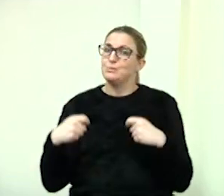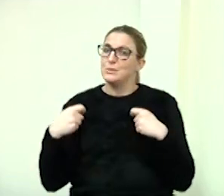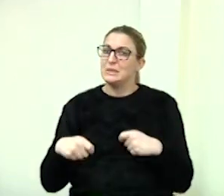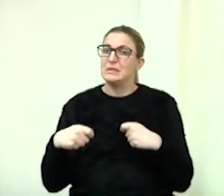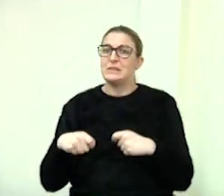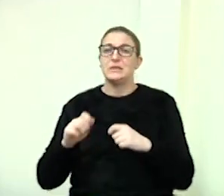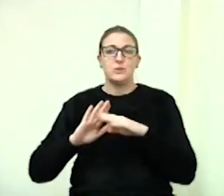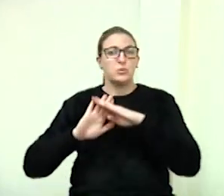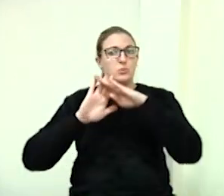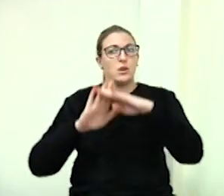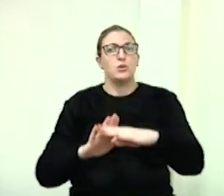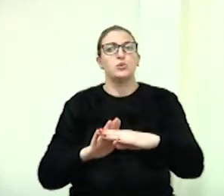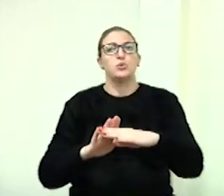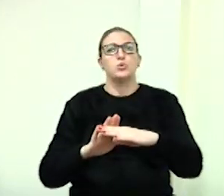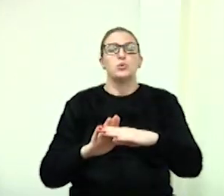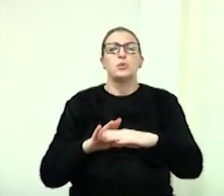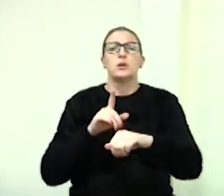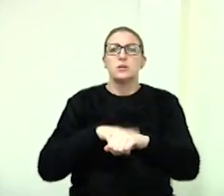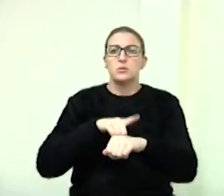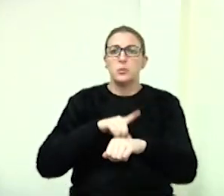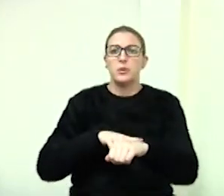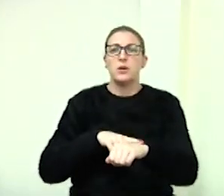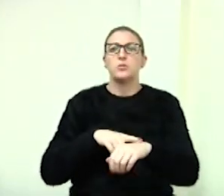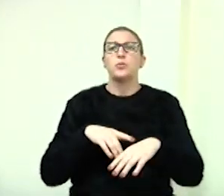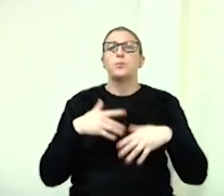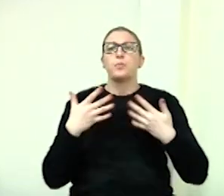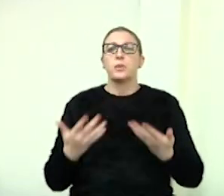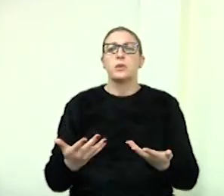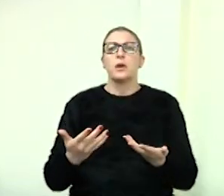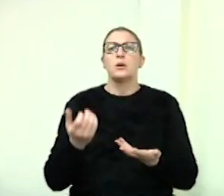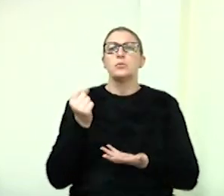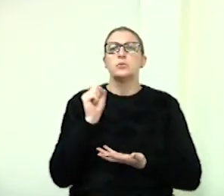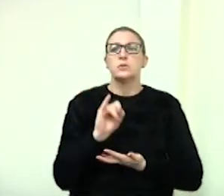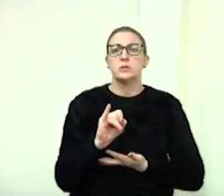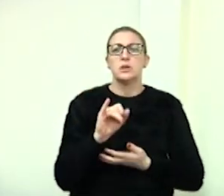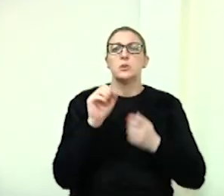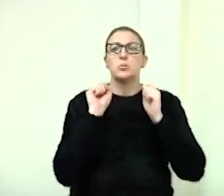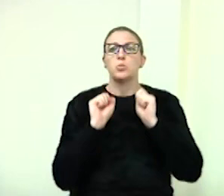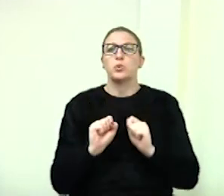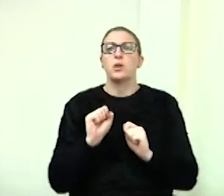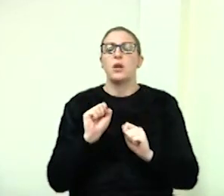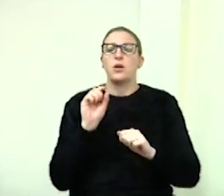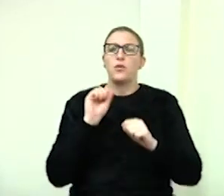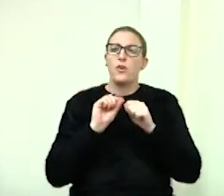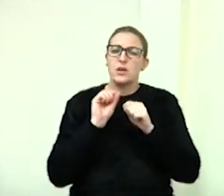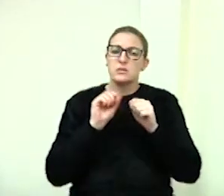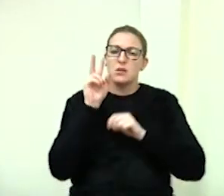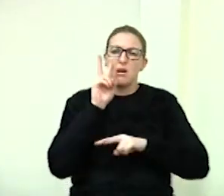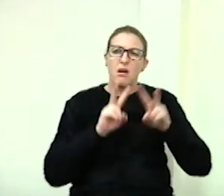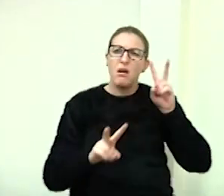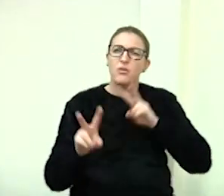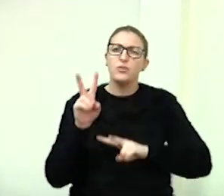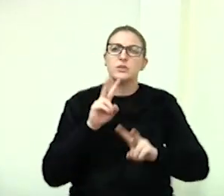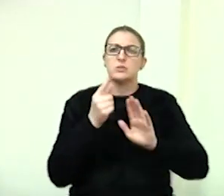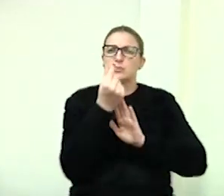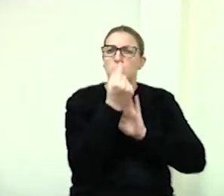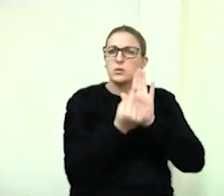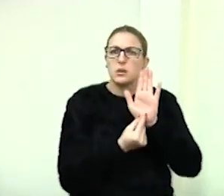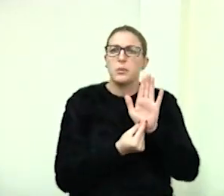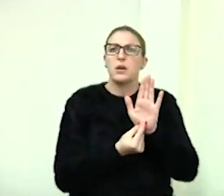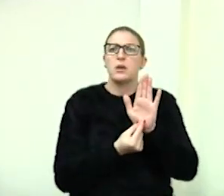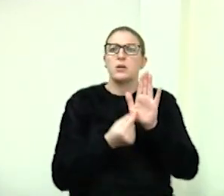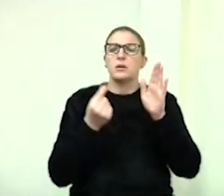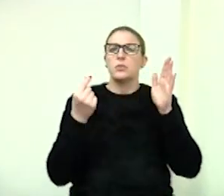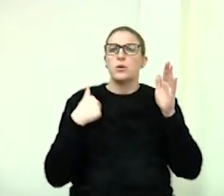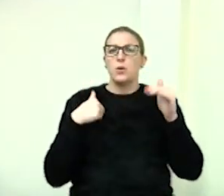de auxílio nesse momento. Então, se fosse possível essa revisão, realmente nós somos favoráveis, e parabenizamos a sugestão